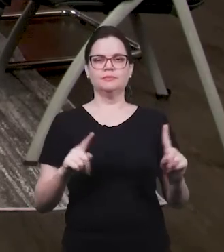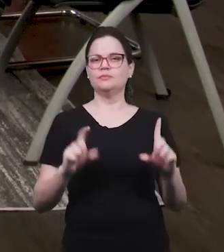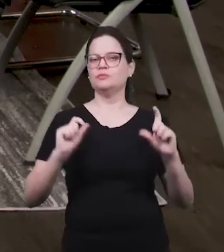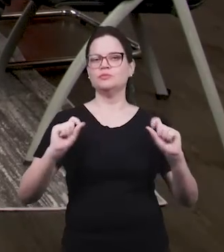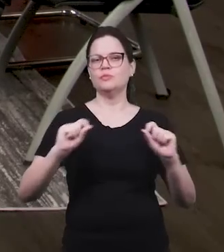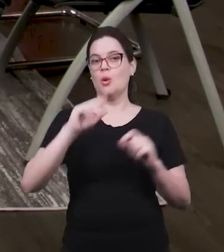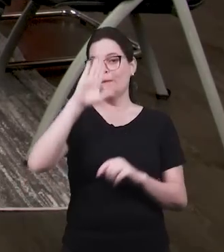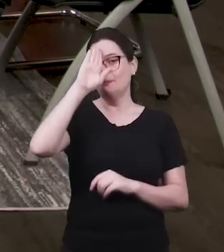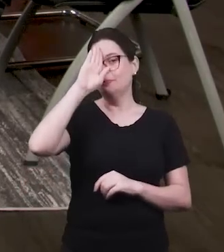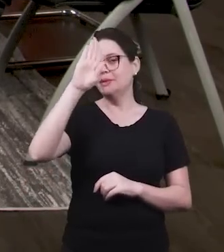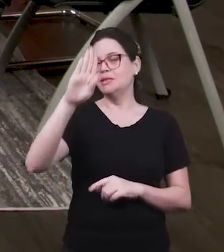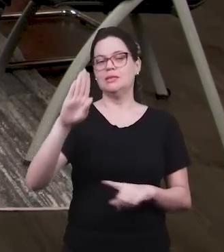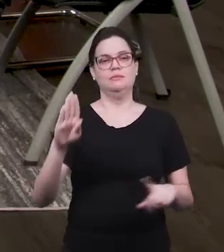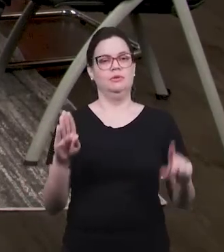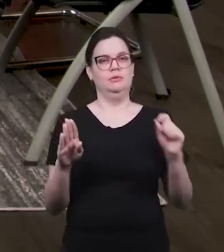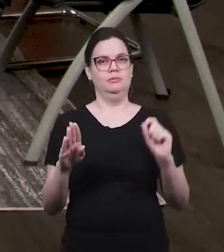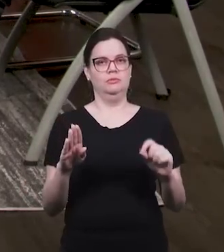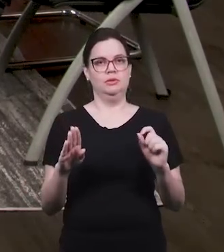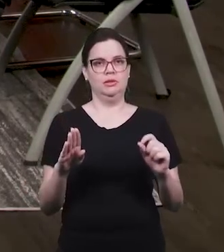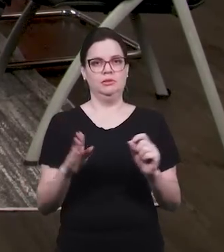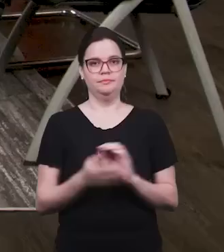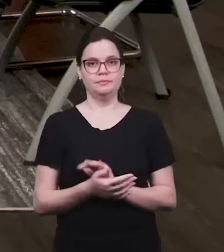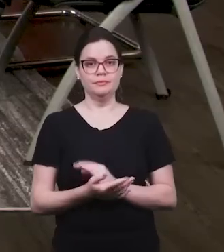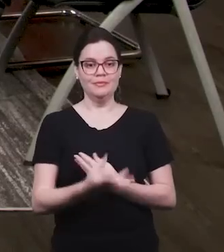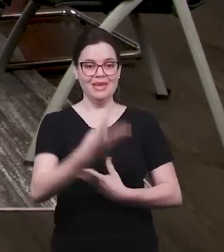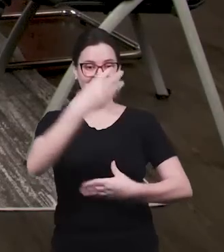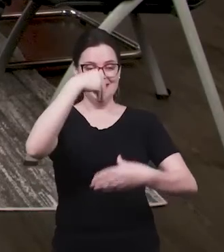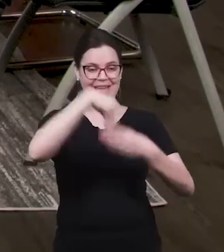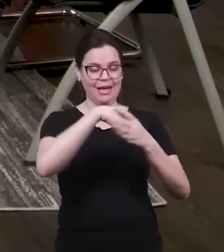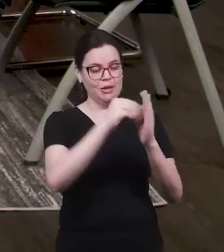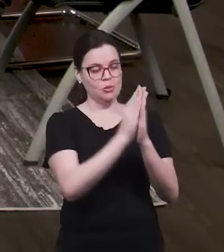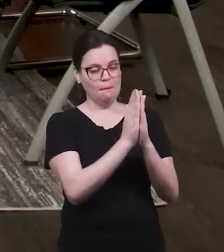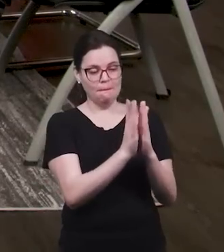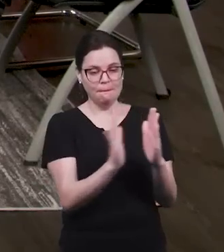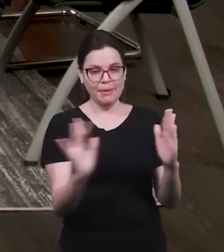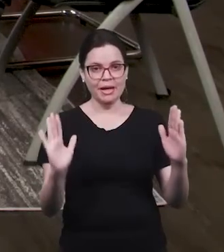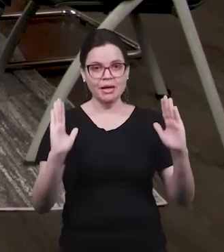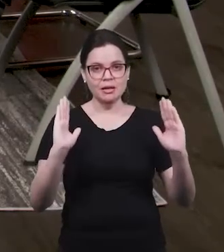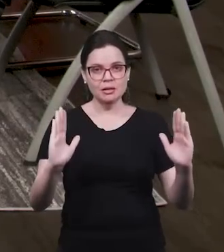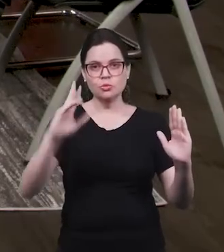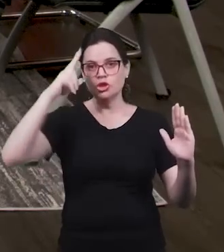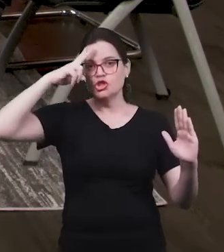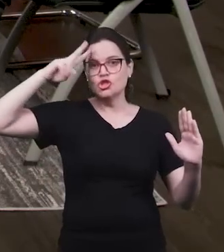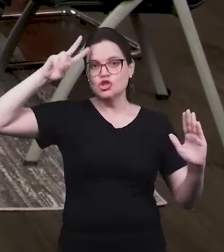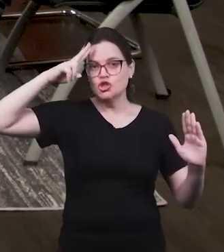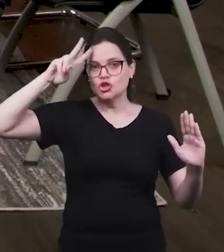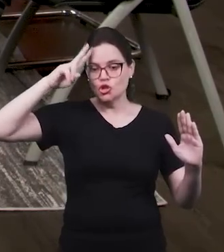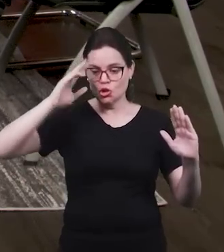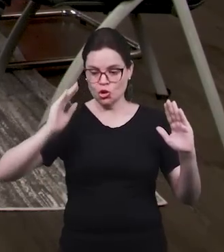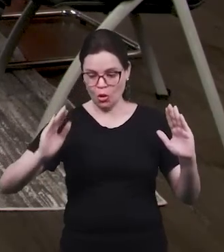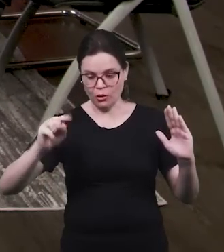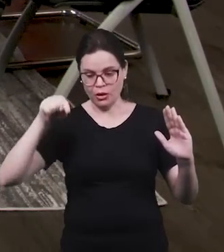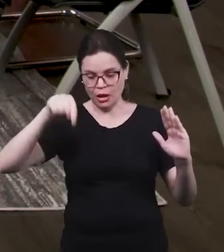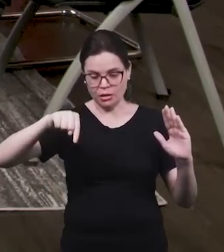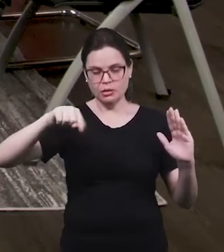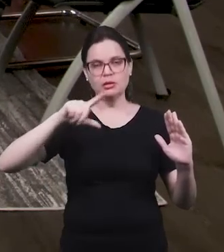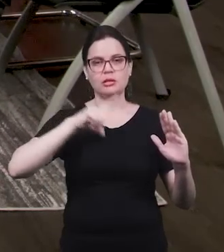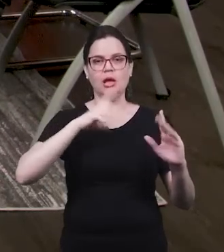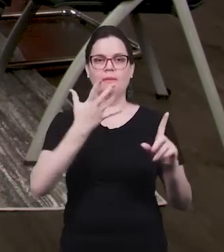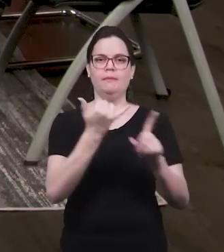é saber que nessa história a igreja está vivendo,